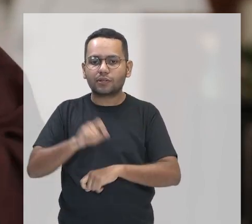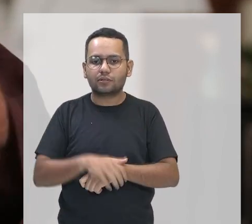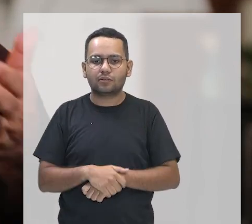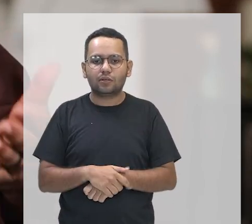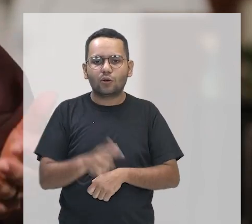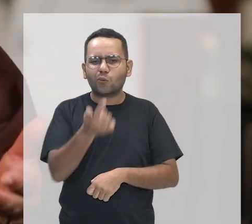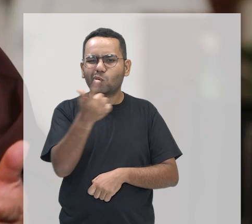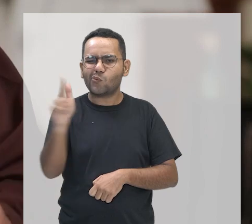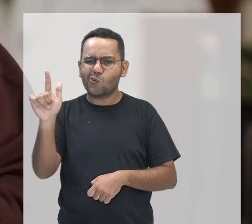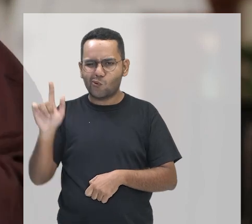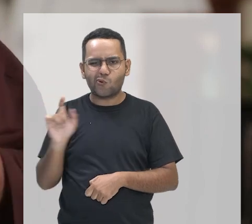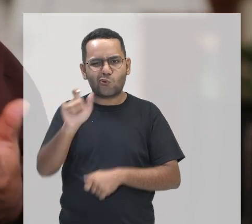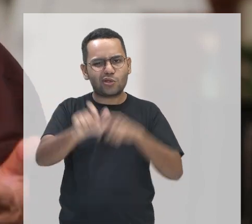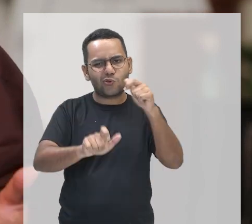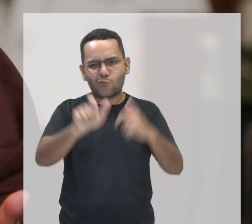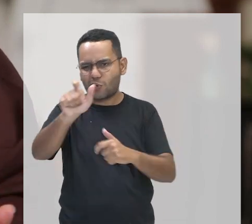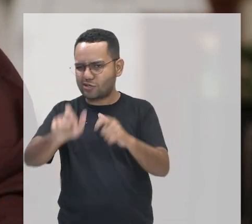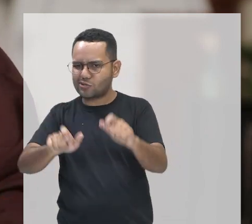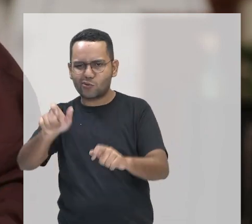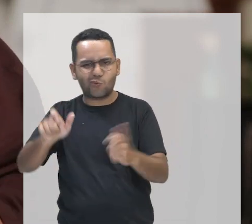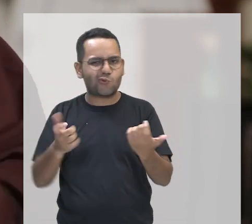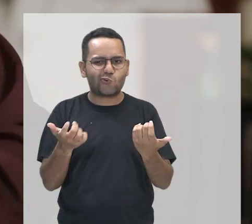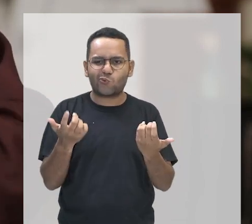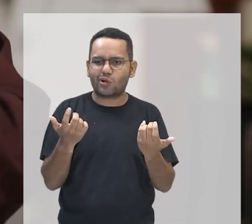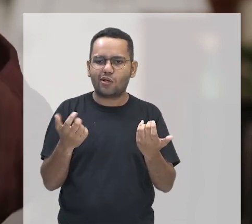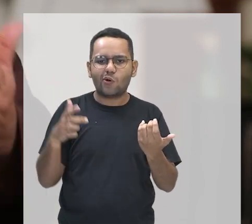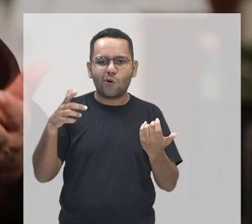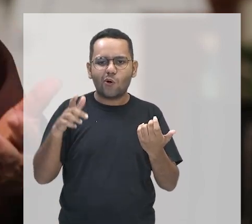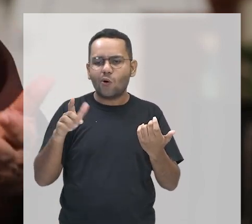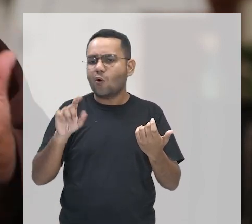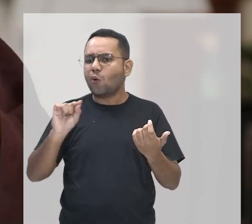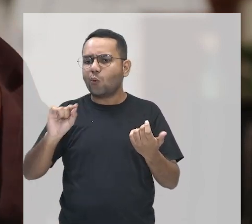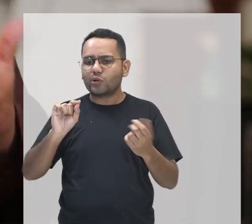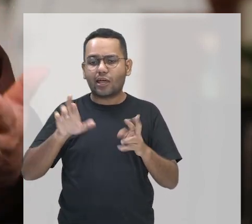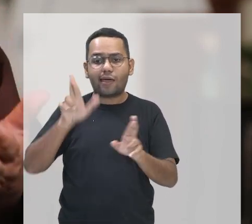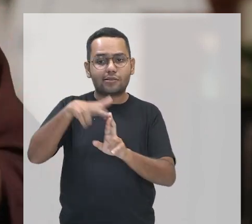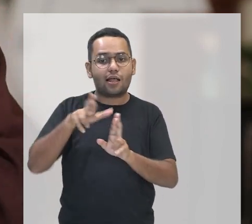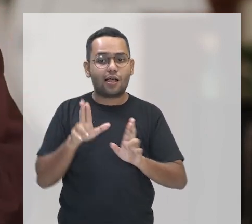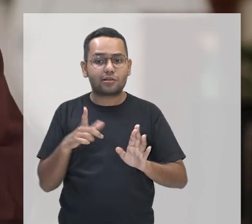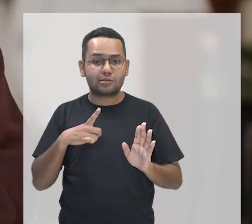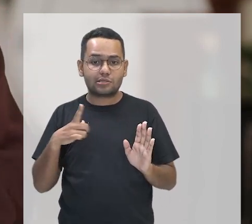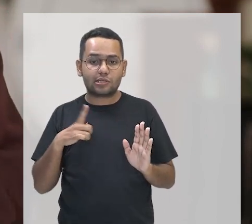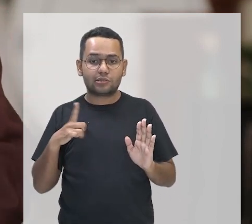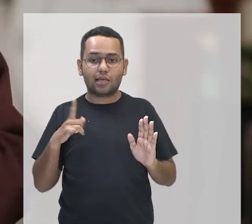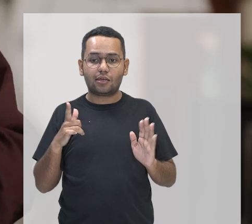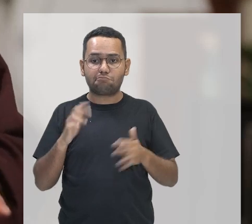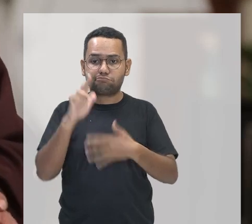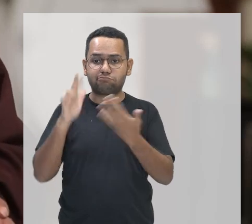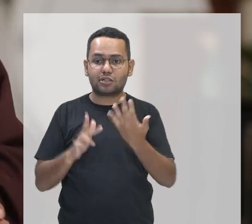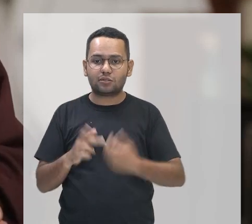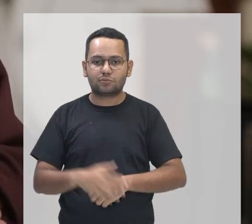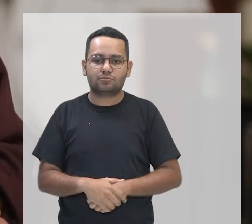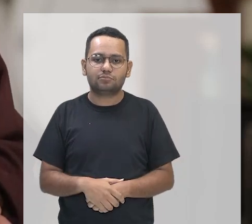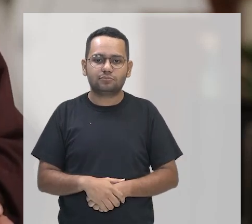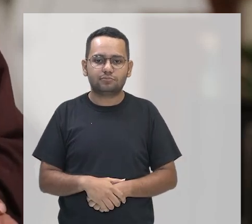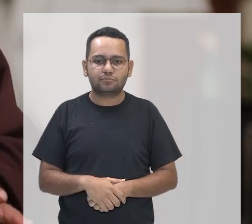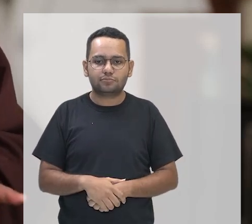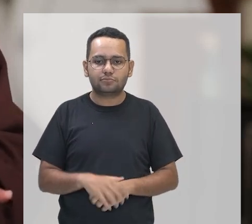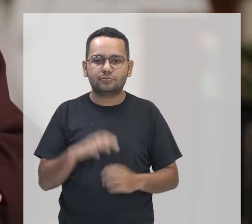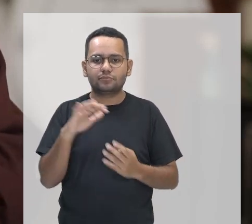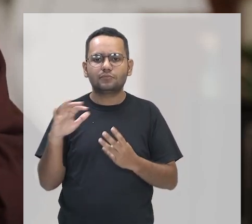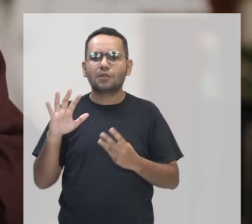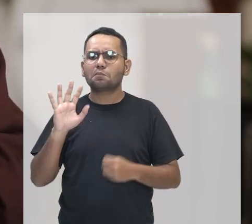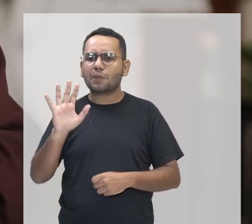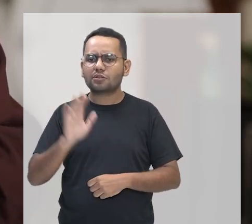outros, as outras pessoas, as outras dimensões, a outra realidade das criaturas. Portanto,